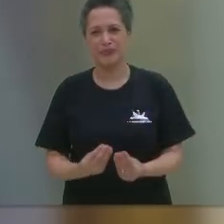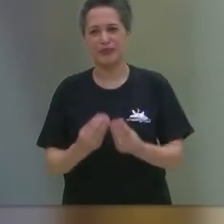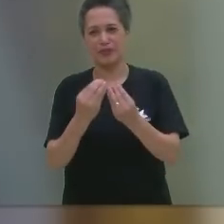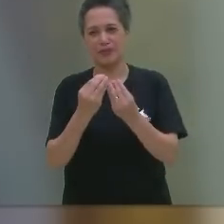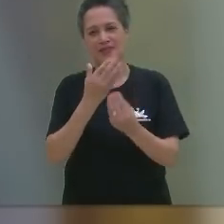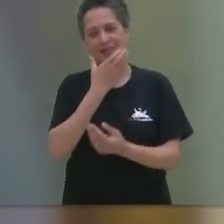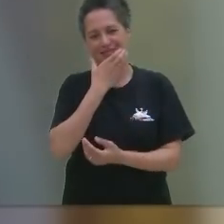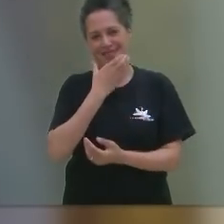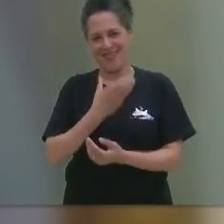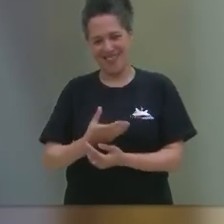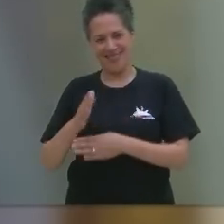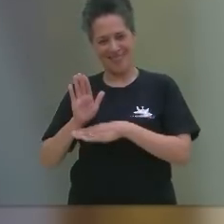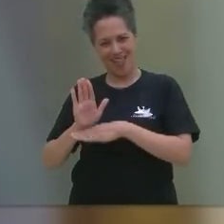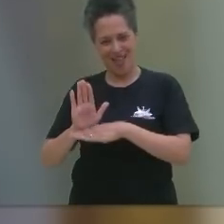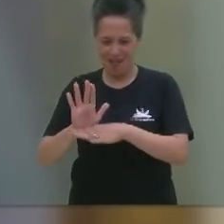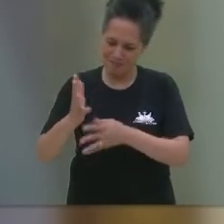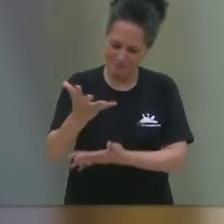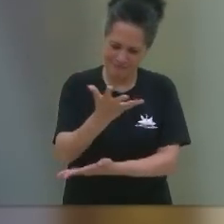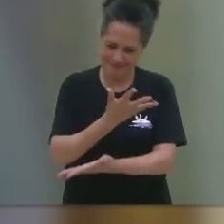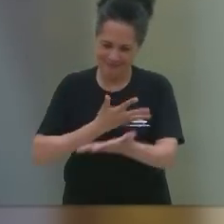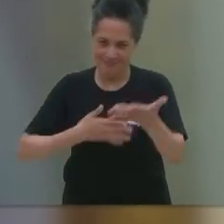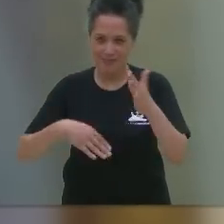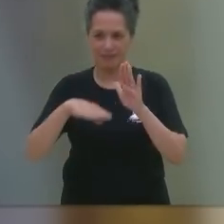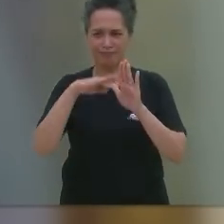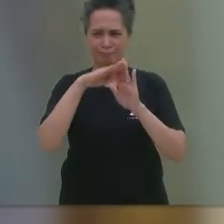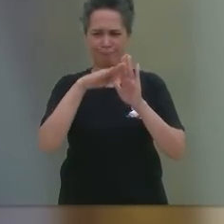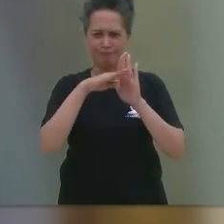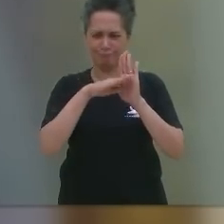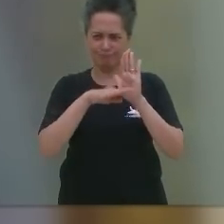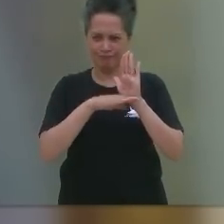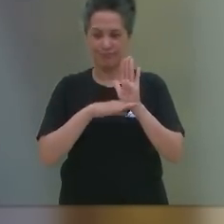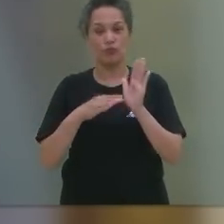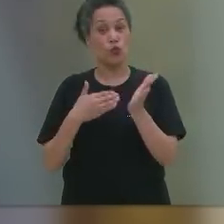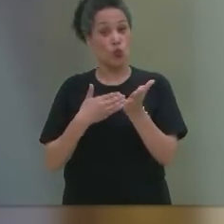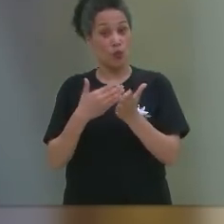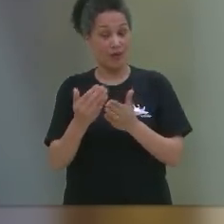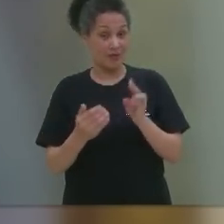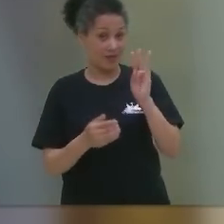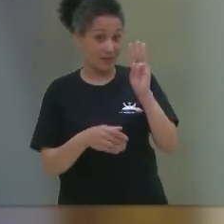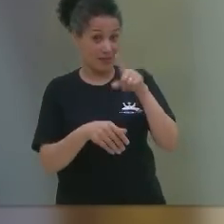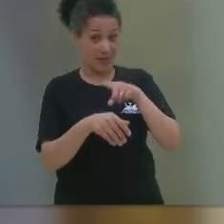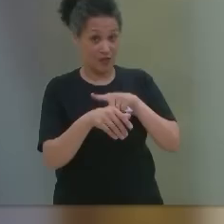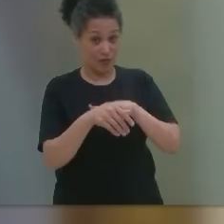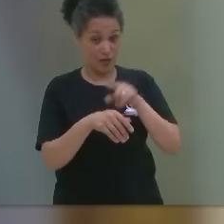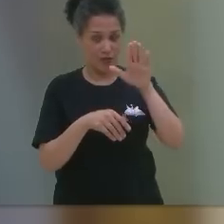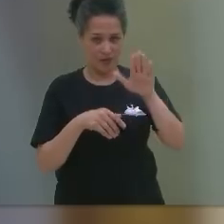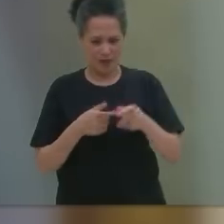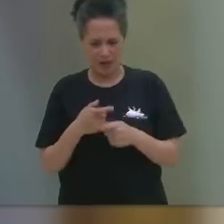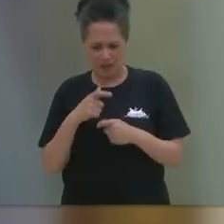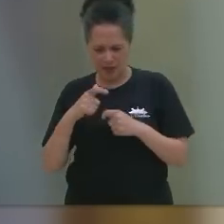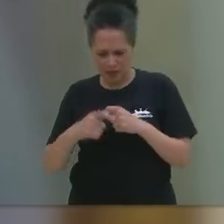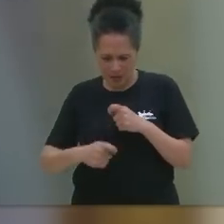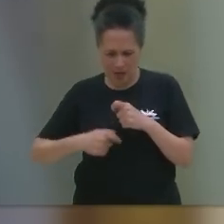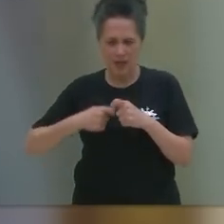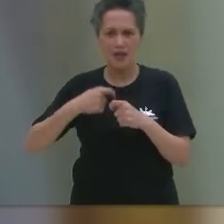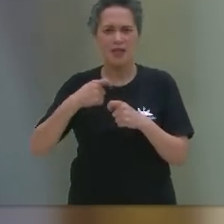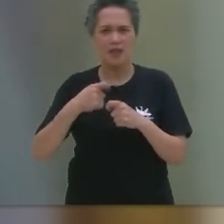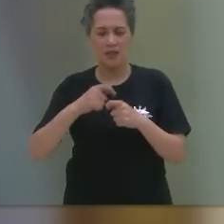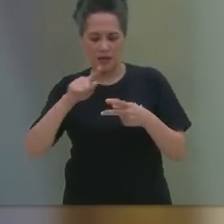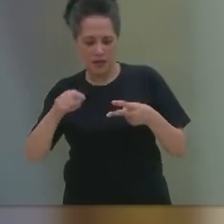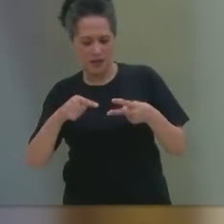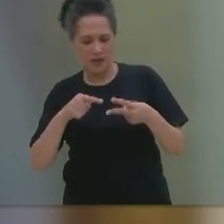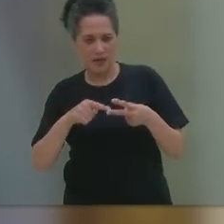Natal Solidário. A programação é intensa, começa às 15 horas, terço, depois teremos